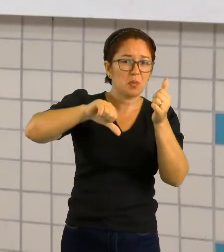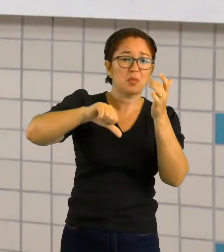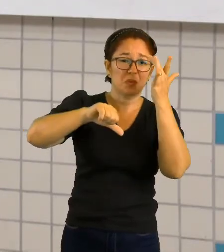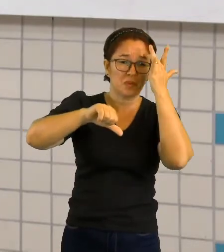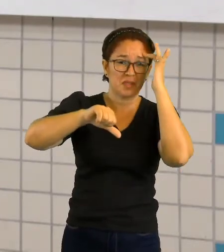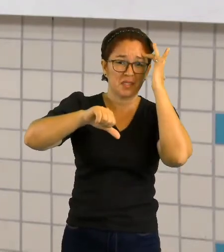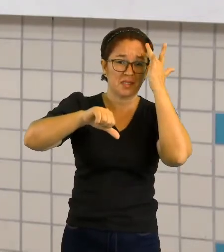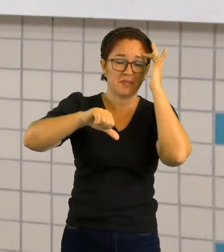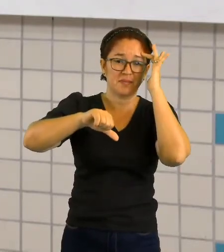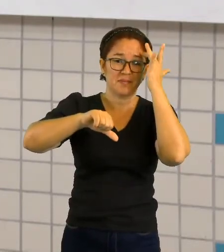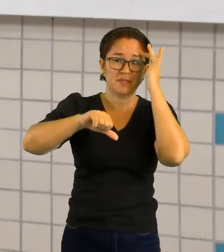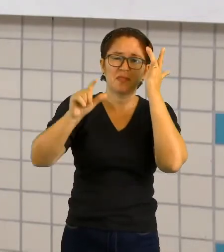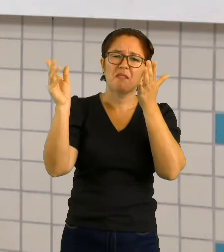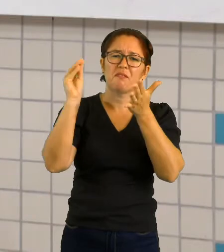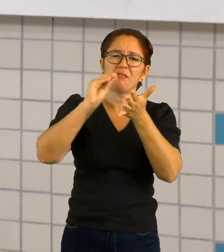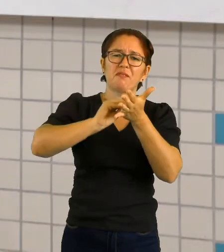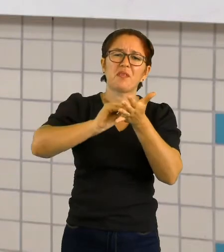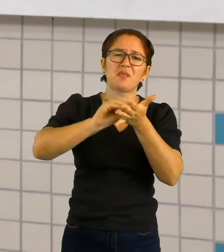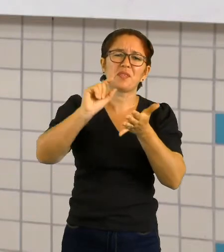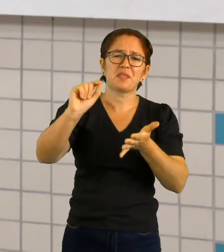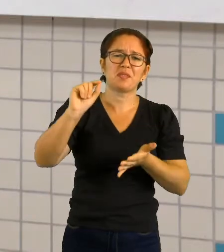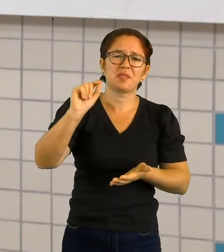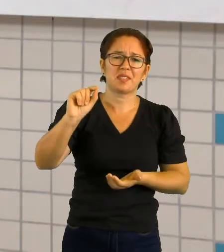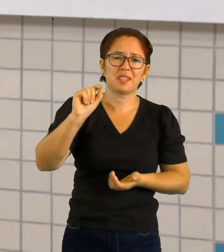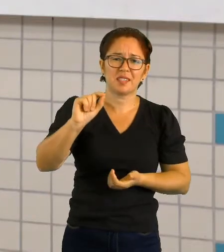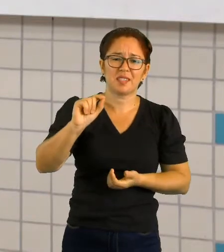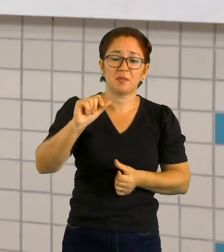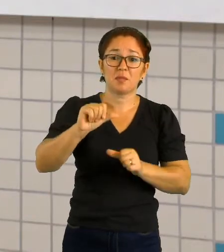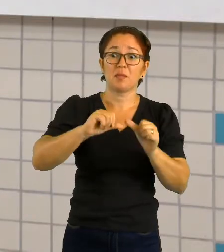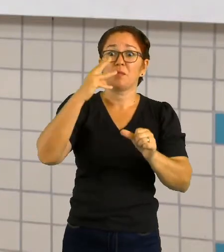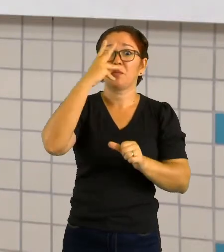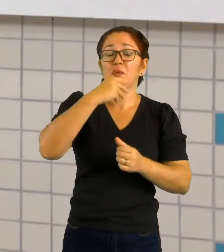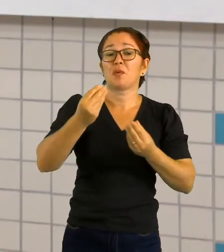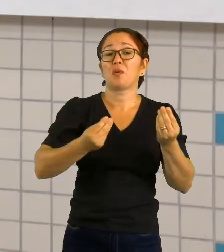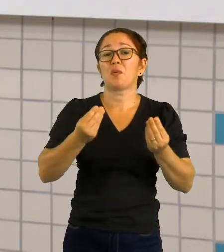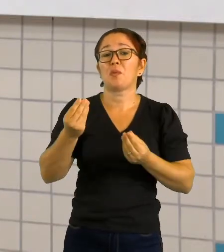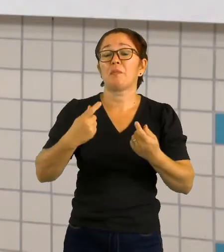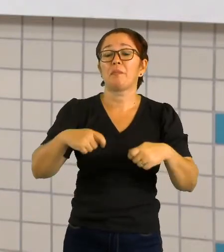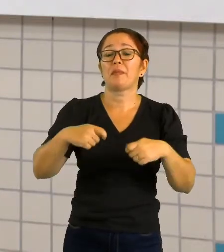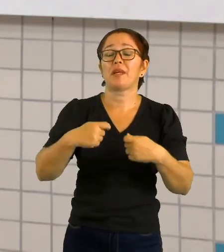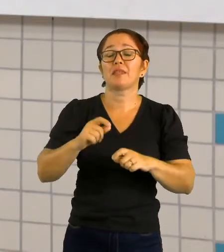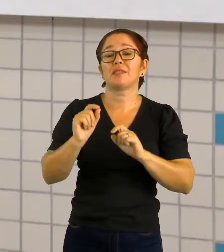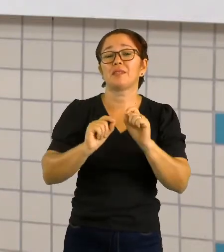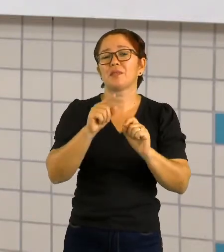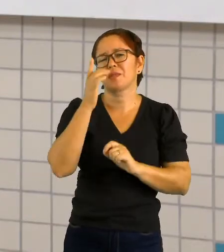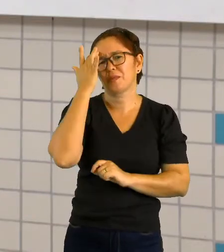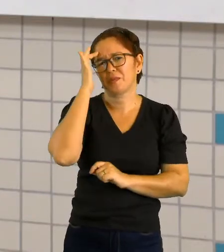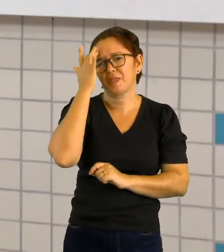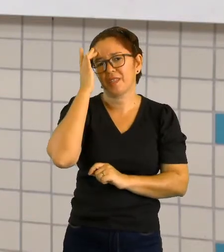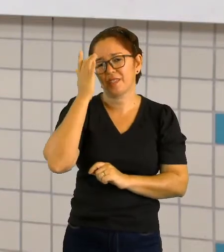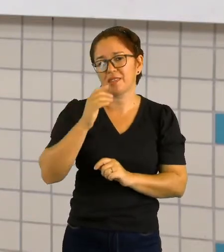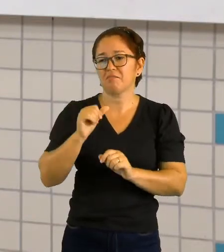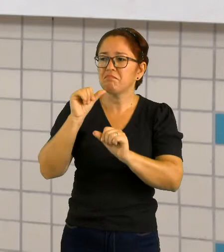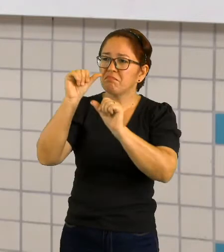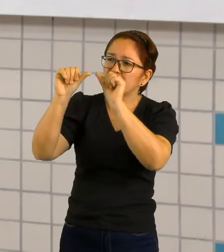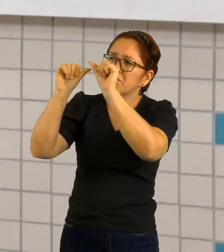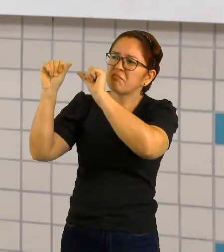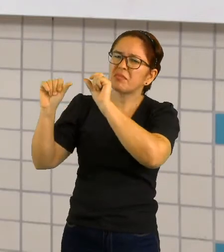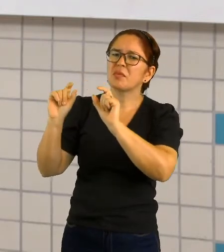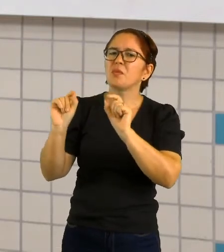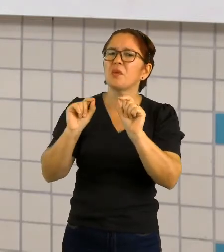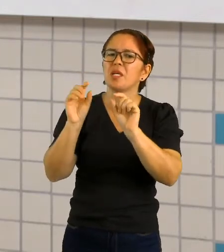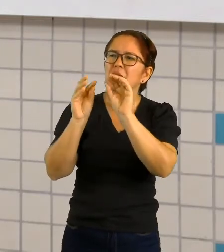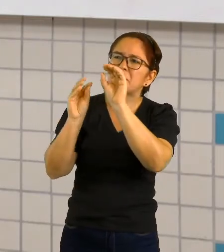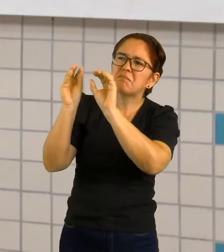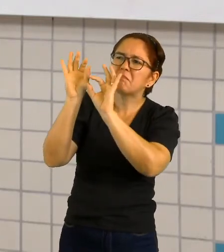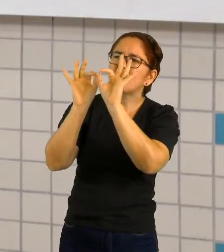O que está faltando para ficar bonita o texto, para ficar bonito o texto que Fava escreveu? Está faltando o quê?